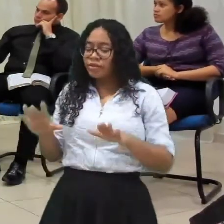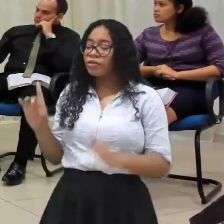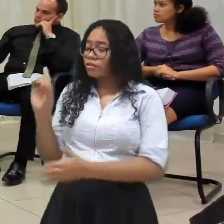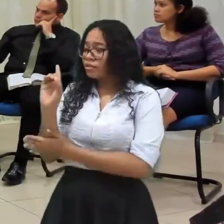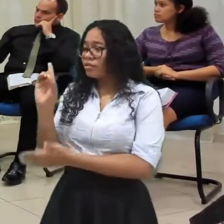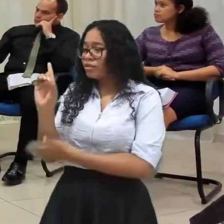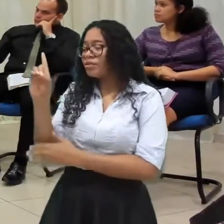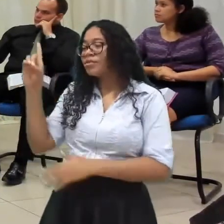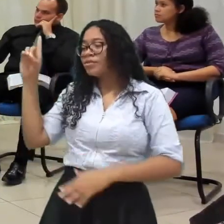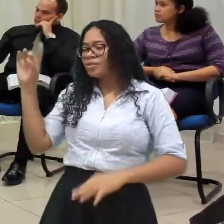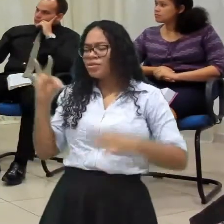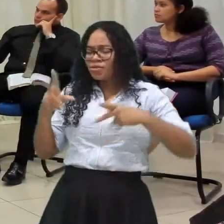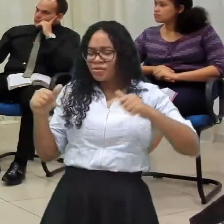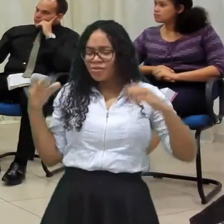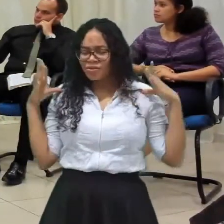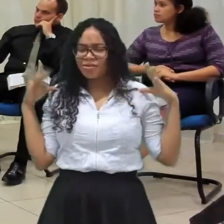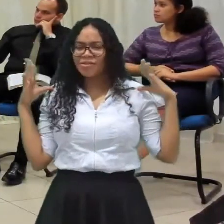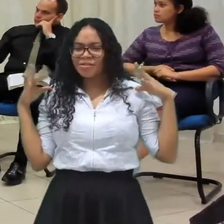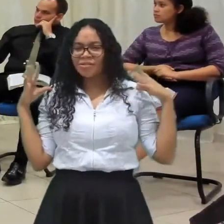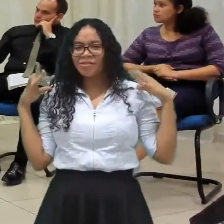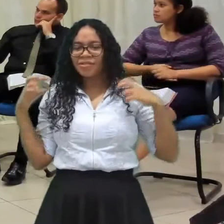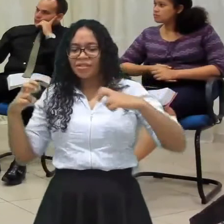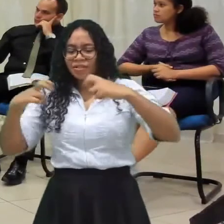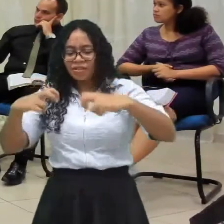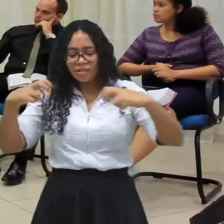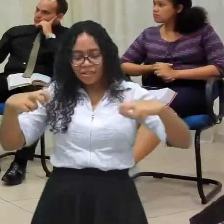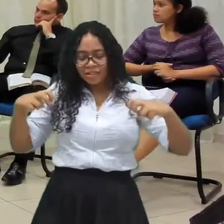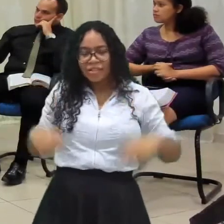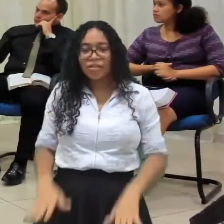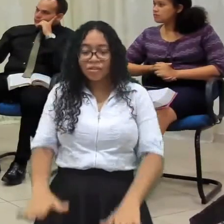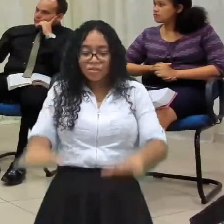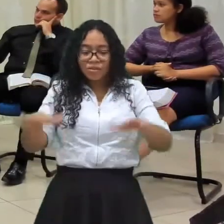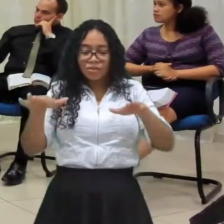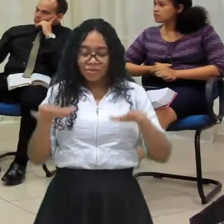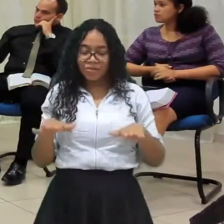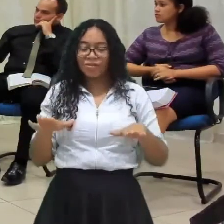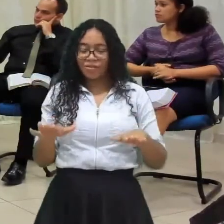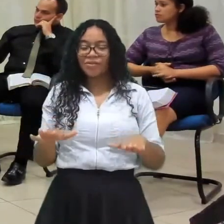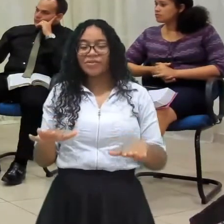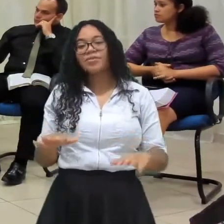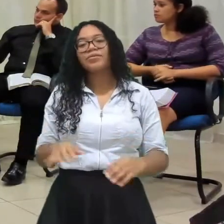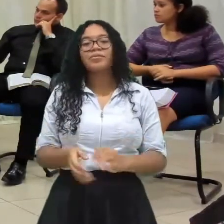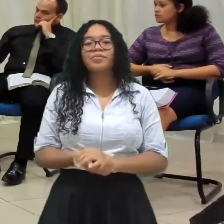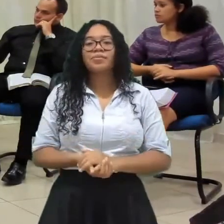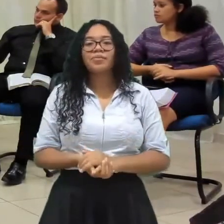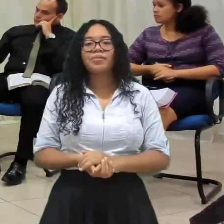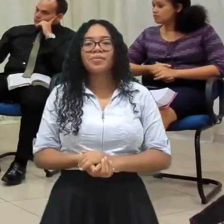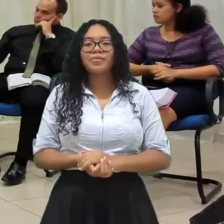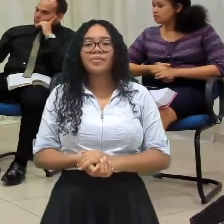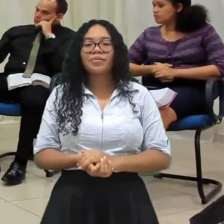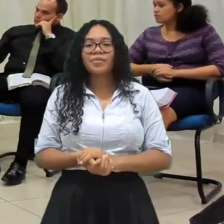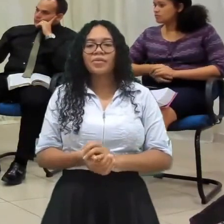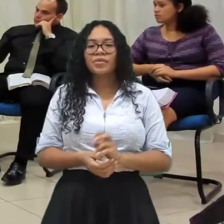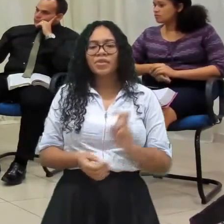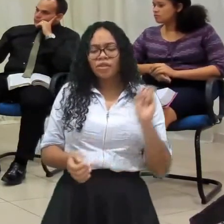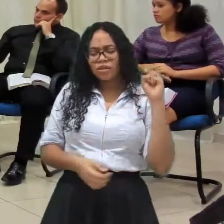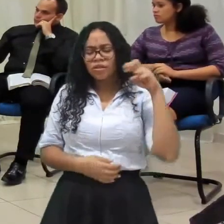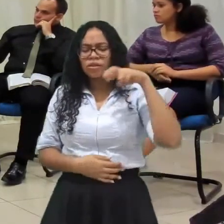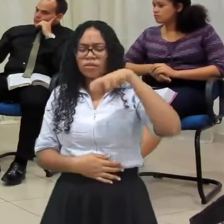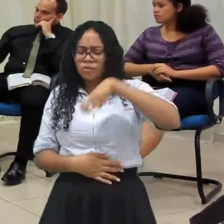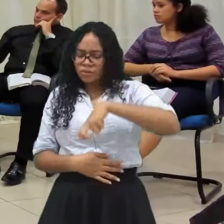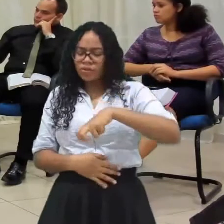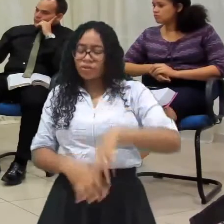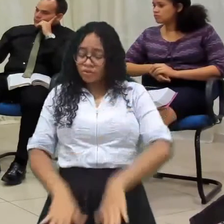E todos os anjos estavam ao redor do trono, e dos anciãos e dos 4 animais, e prostraram-se diante do